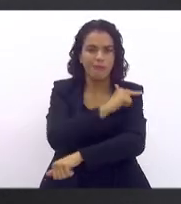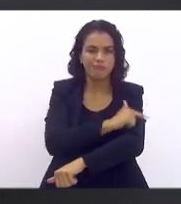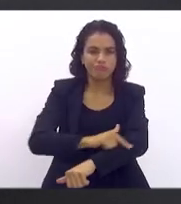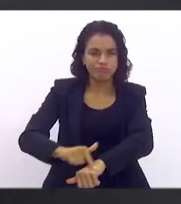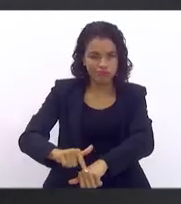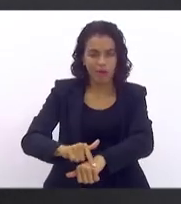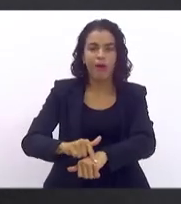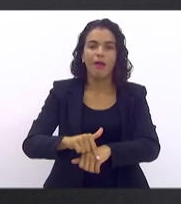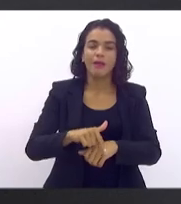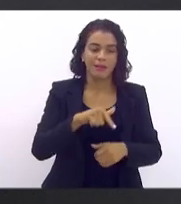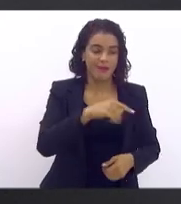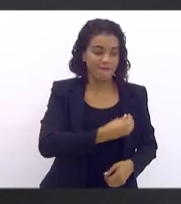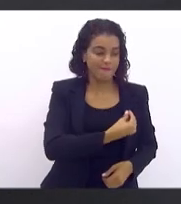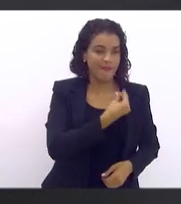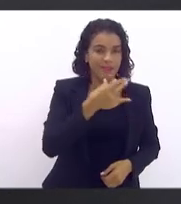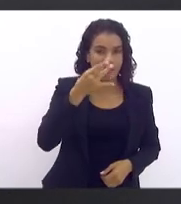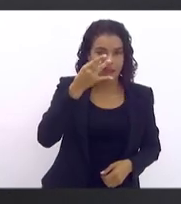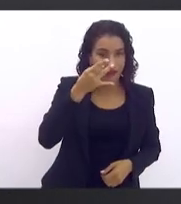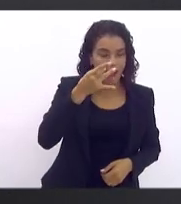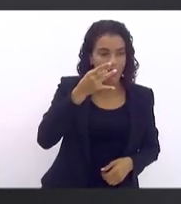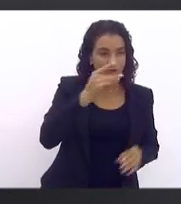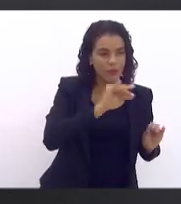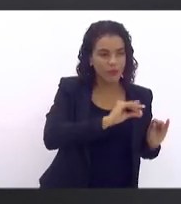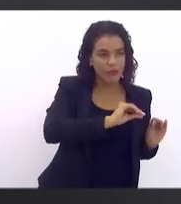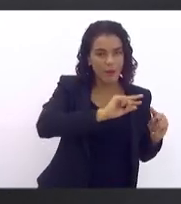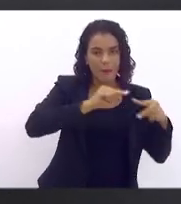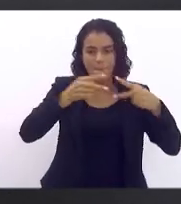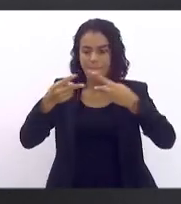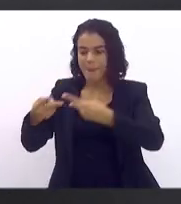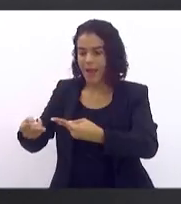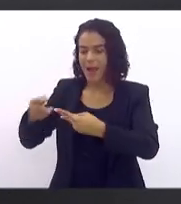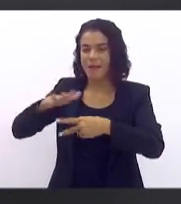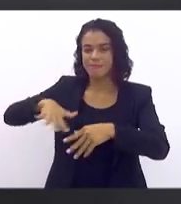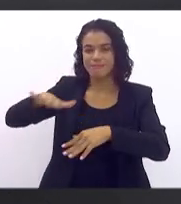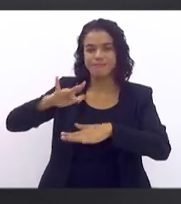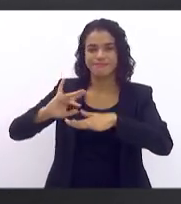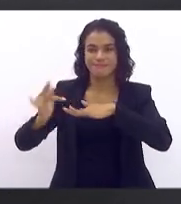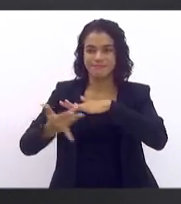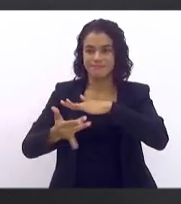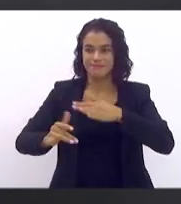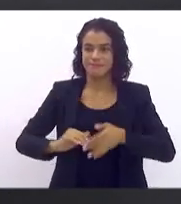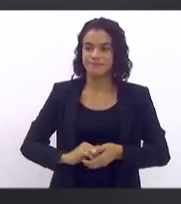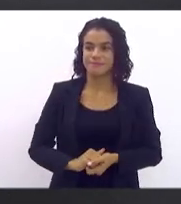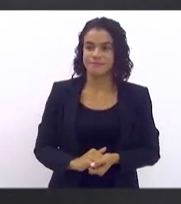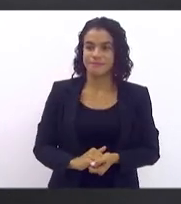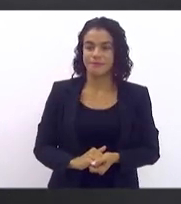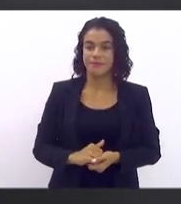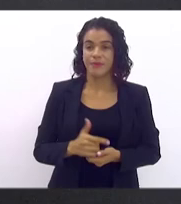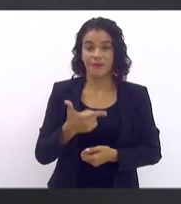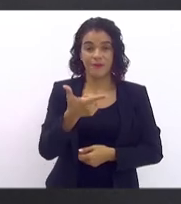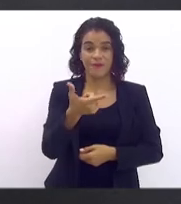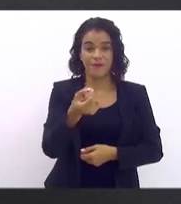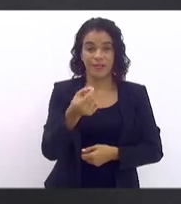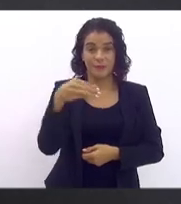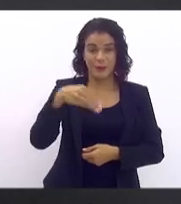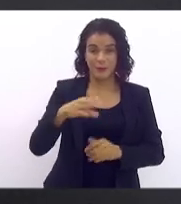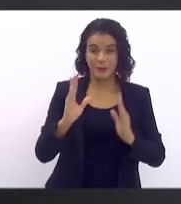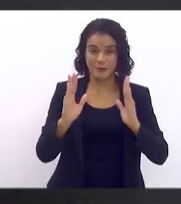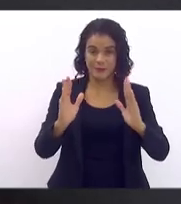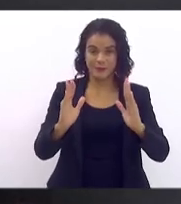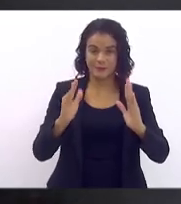mundo real e migra para o mundo das redes sociais. Por favor, você tem 20 minutos, por